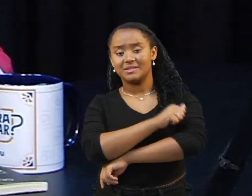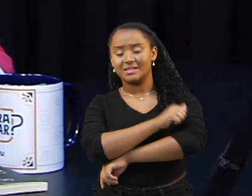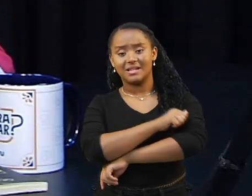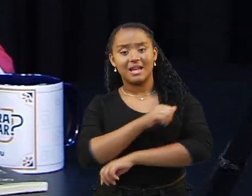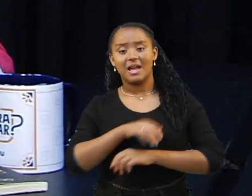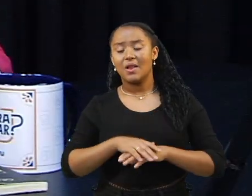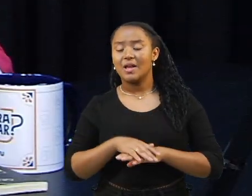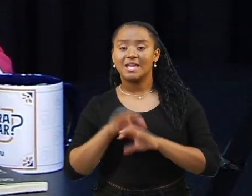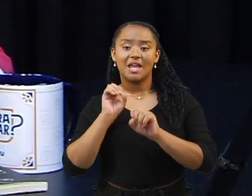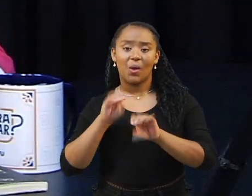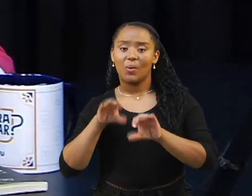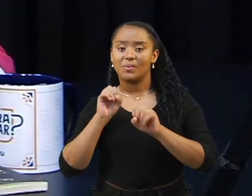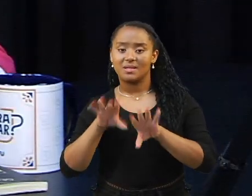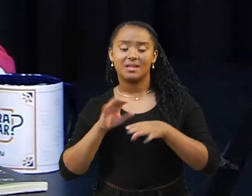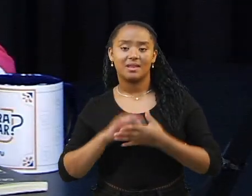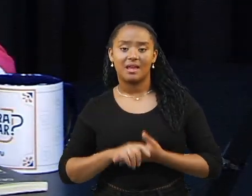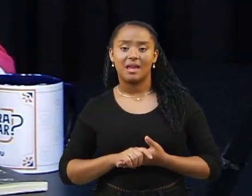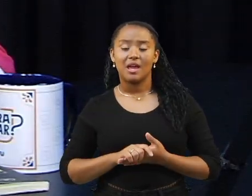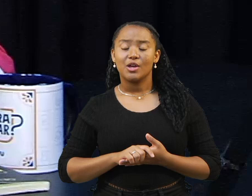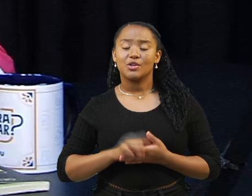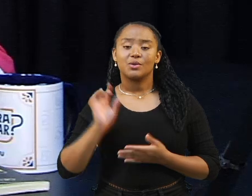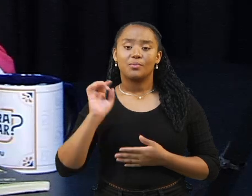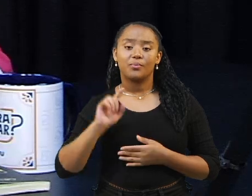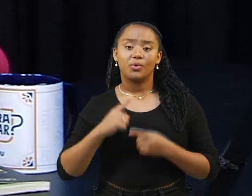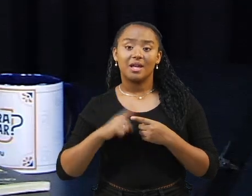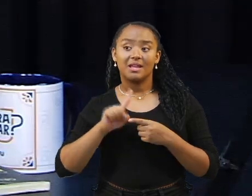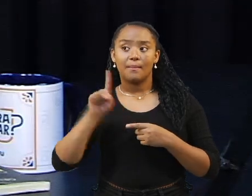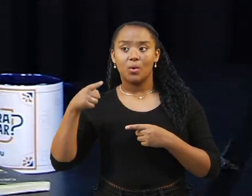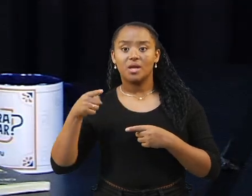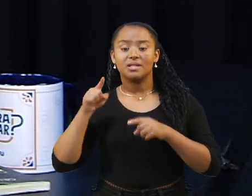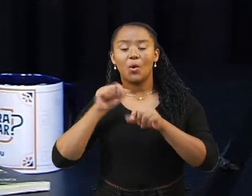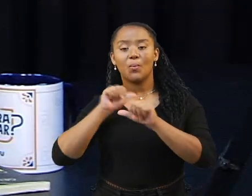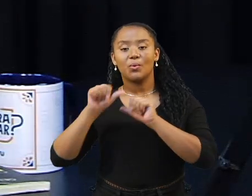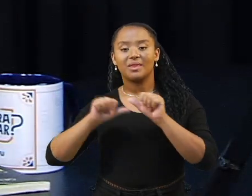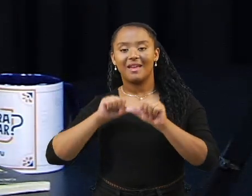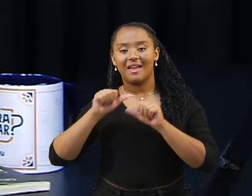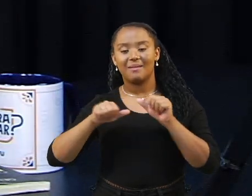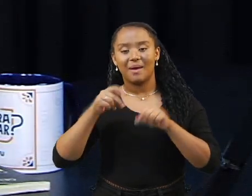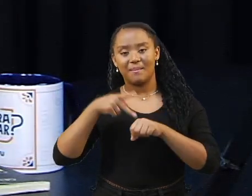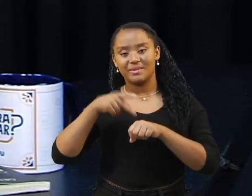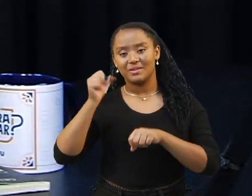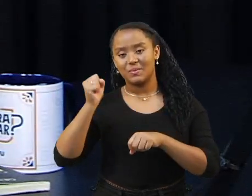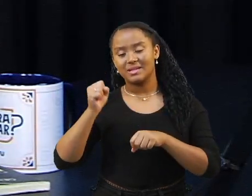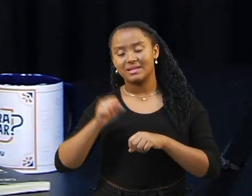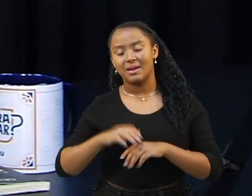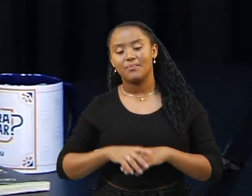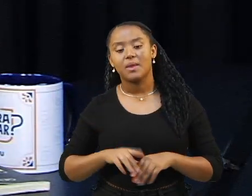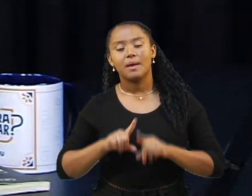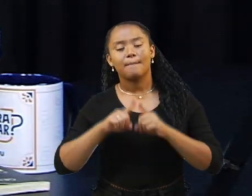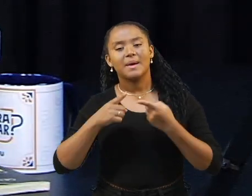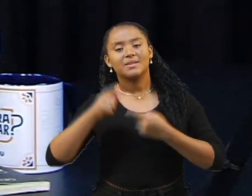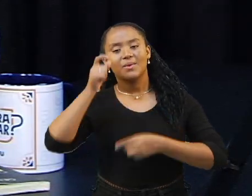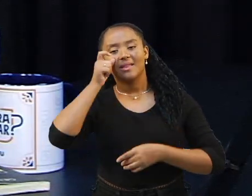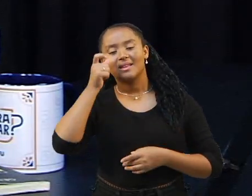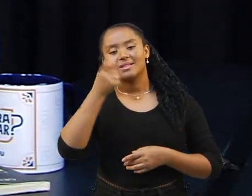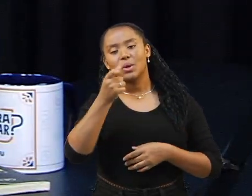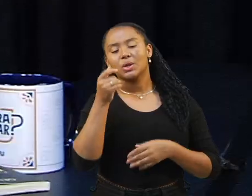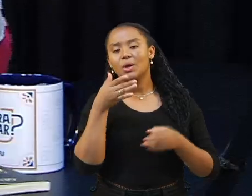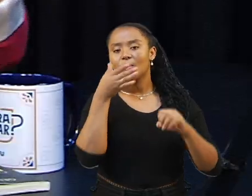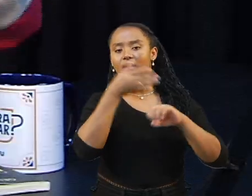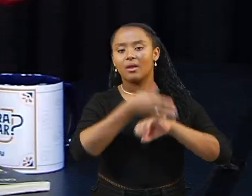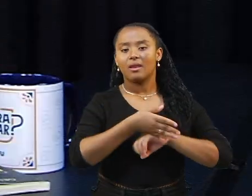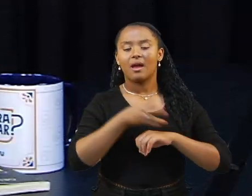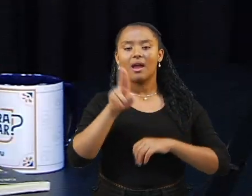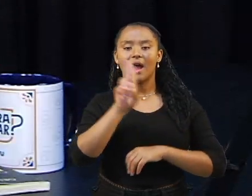para pós-graduação que eu não dei aula. Mas o interessante é que, quando eu entrei,